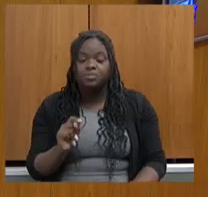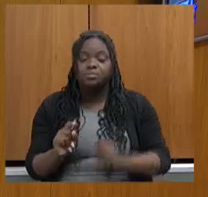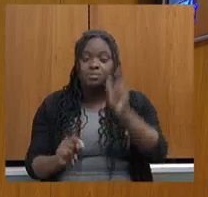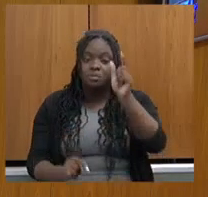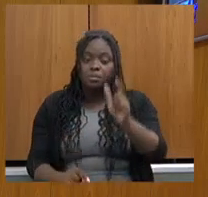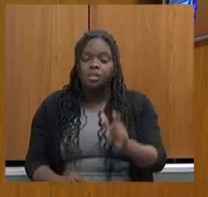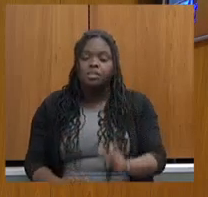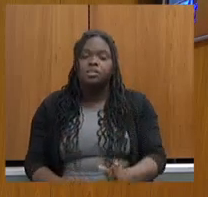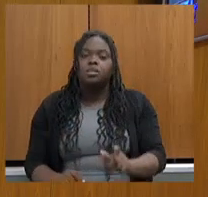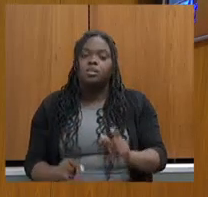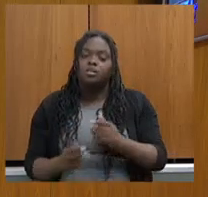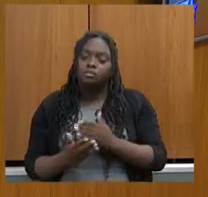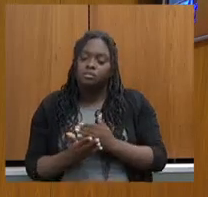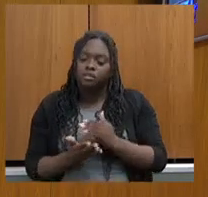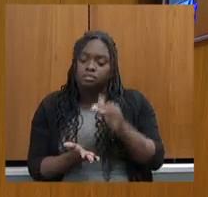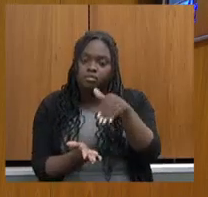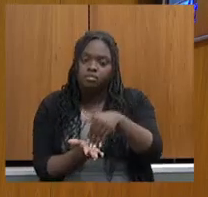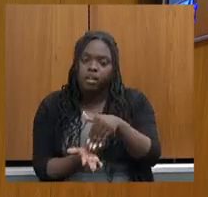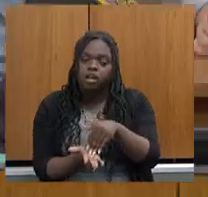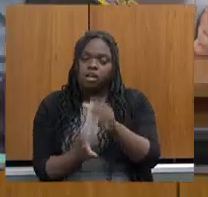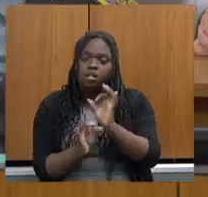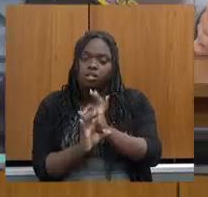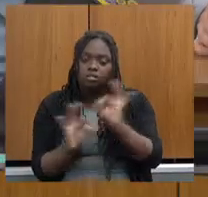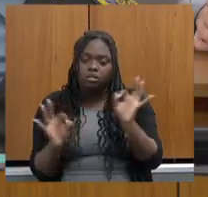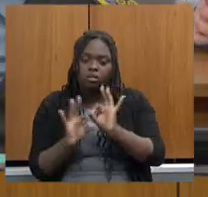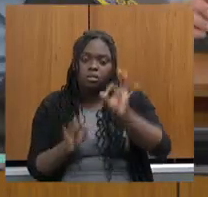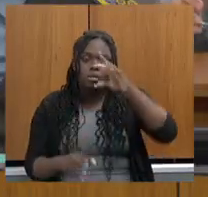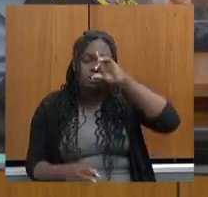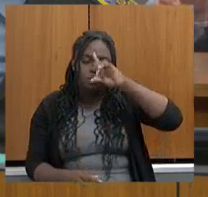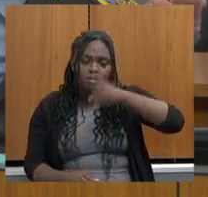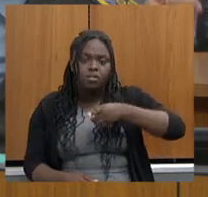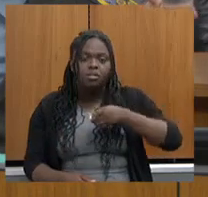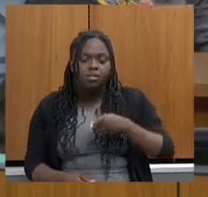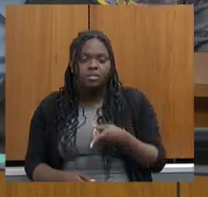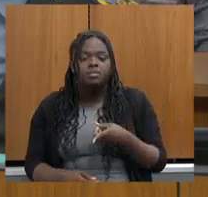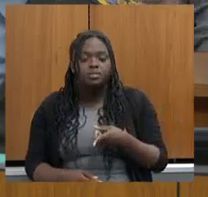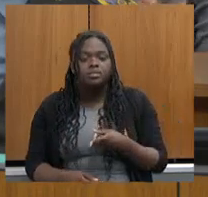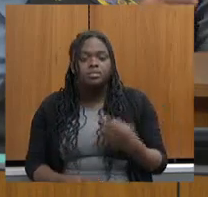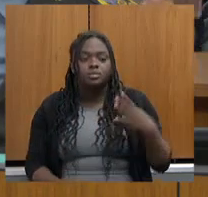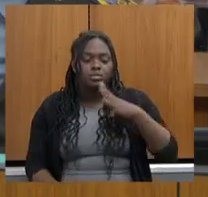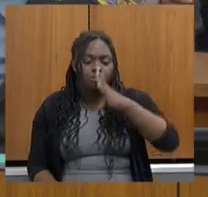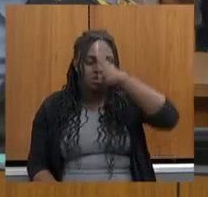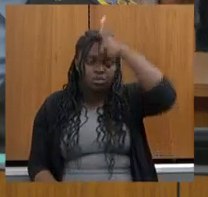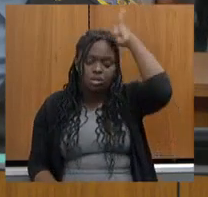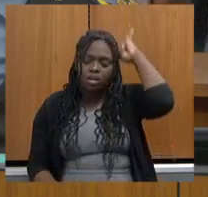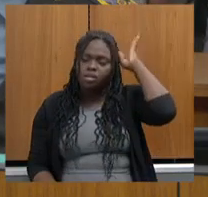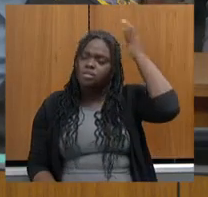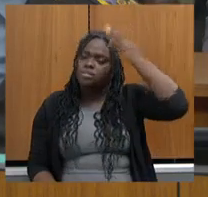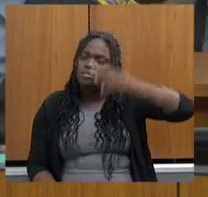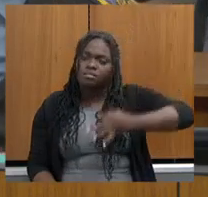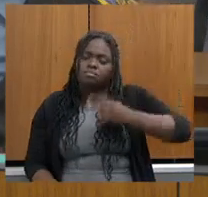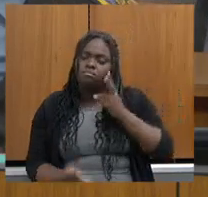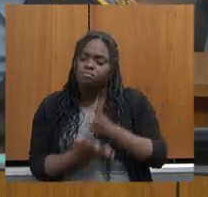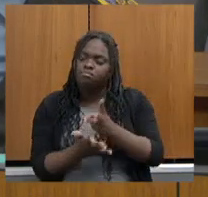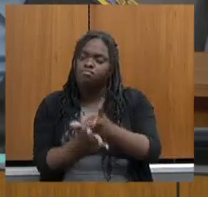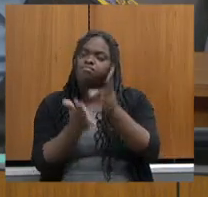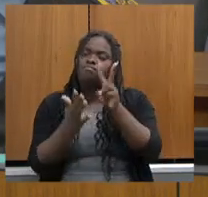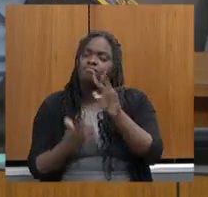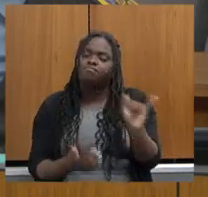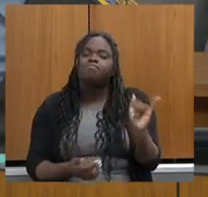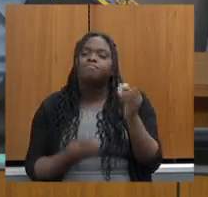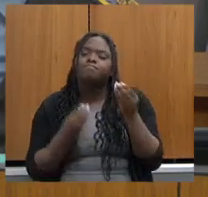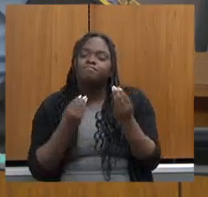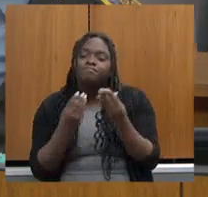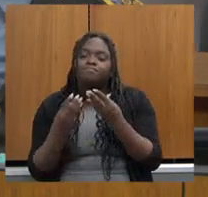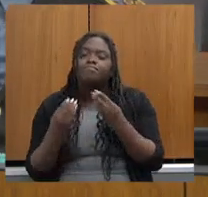fecha com chave de ouro seu seu comando aí no com os bombeiros e tenho certeza que ainda poderia irá contribuir muito aí junto